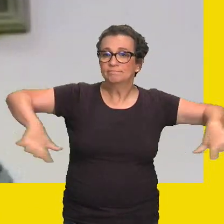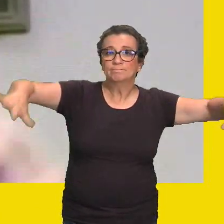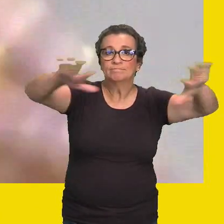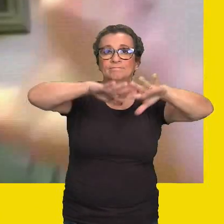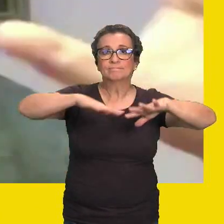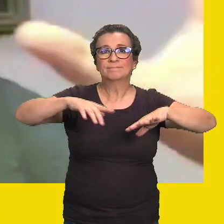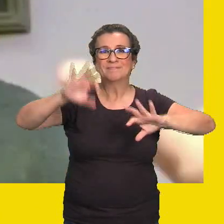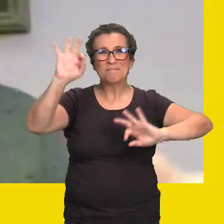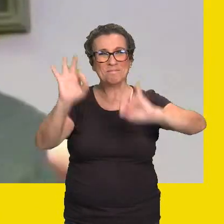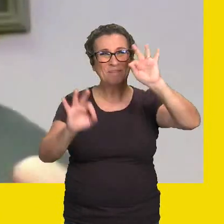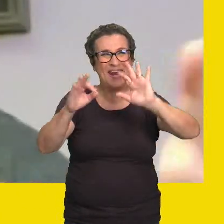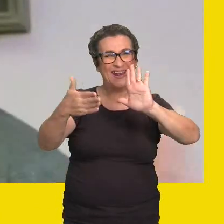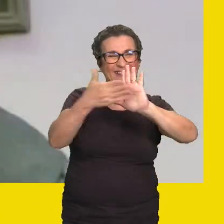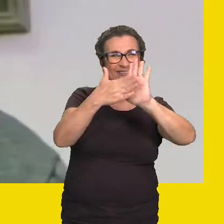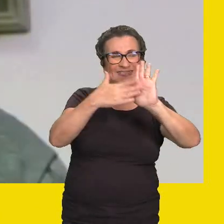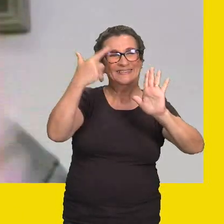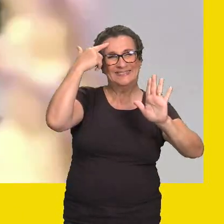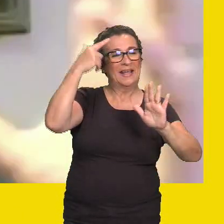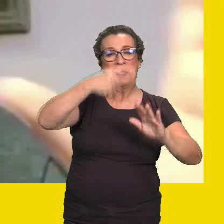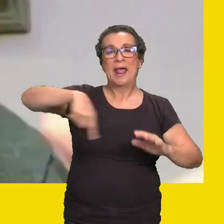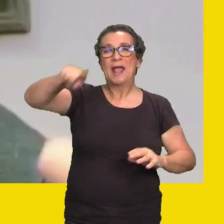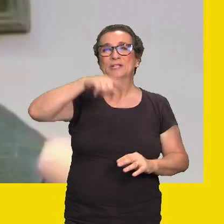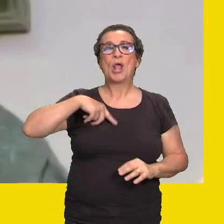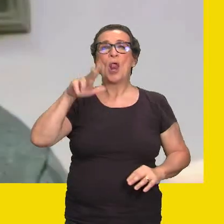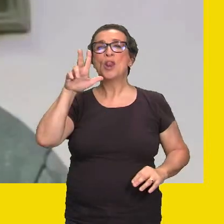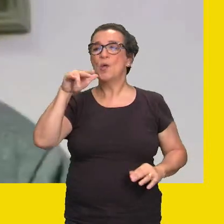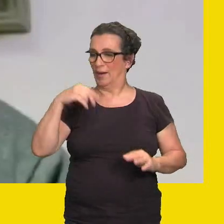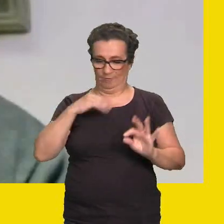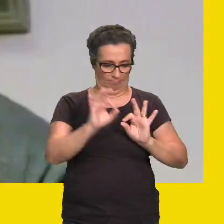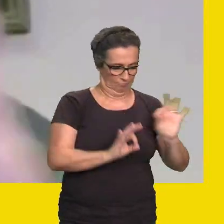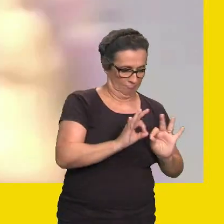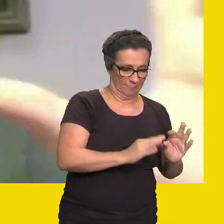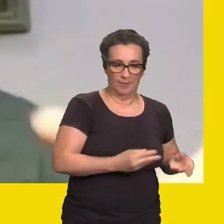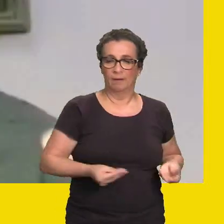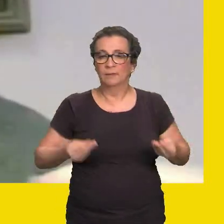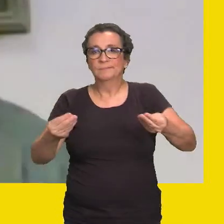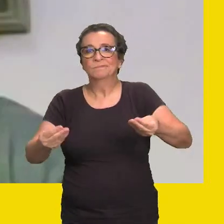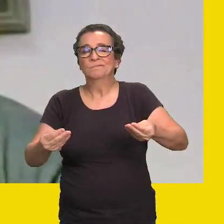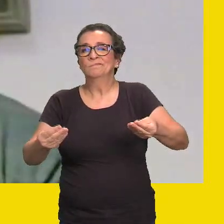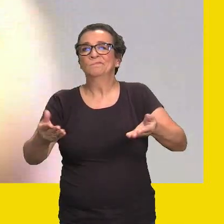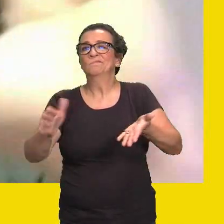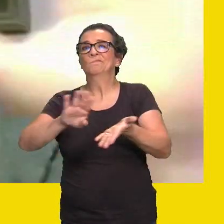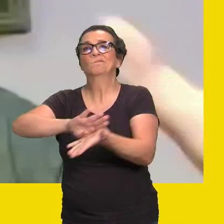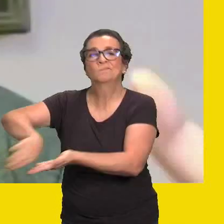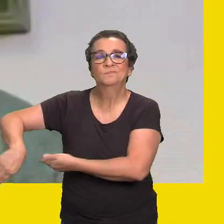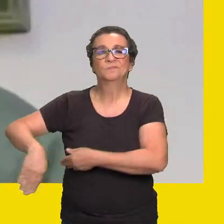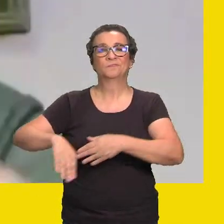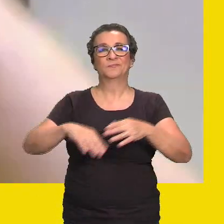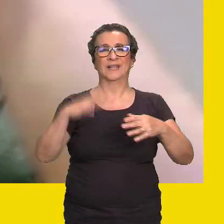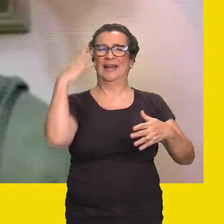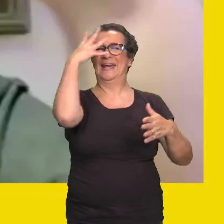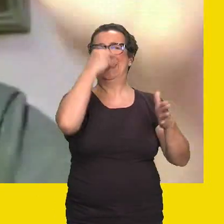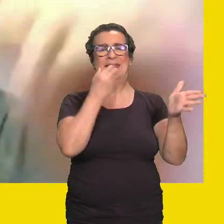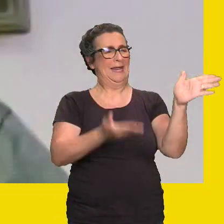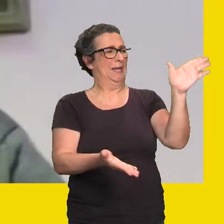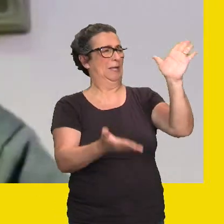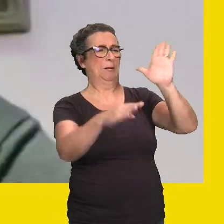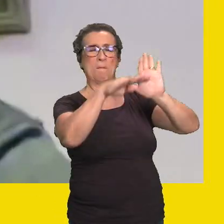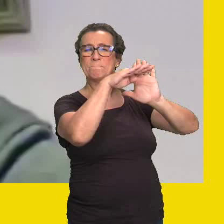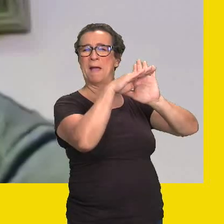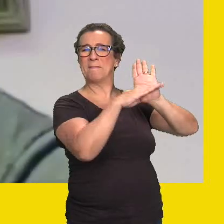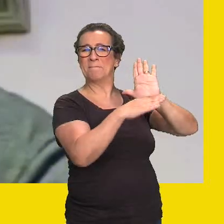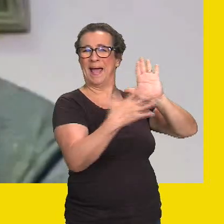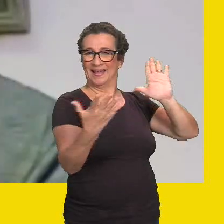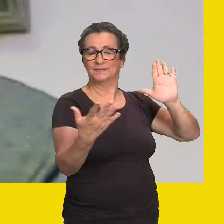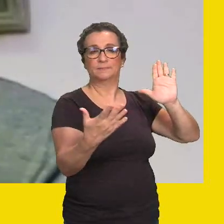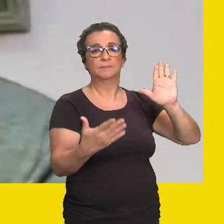daquele planejamento perfeitinho, sabe? Que a gente nunca consegue colocar em prática. A gente faz aquele planejamento lindo, olha que maravilhoso. No final das